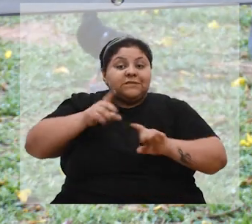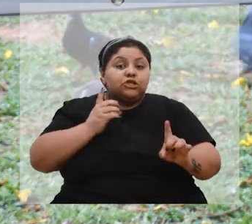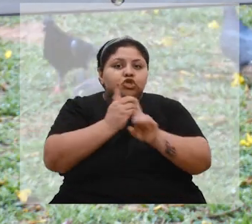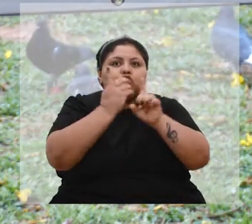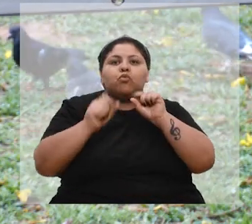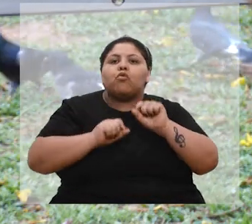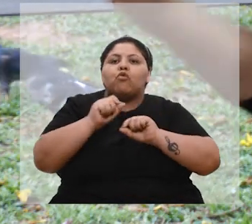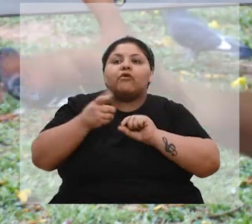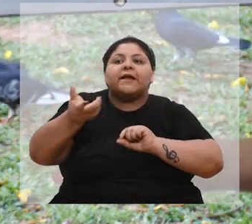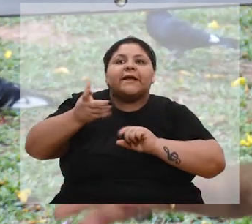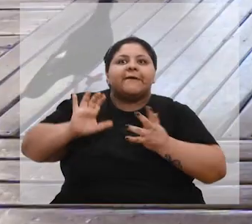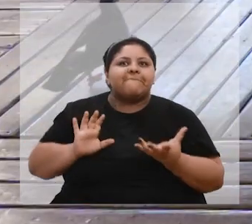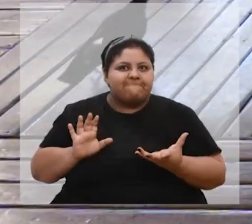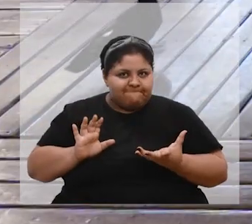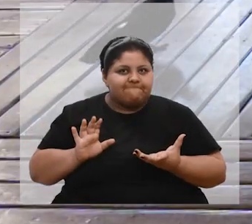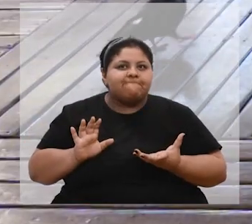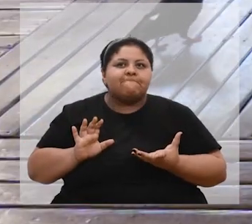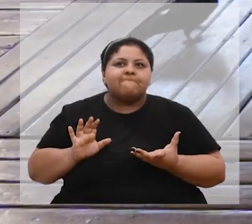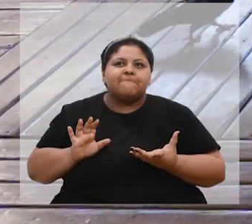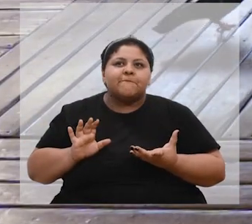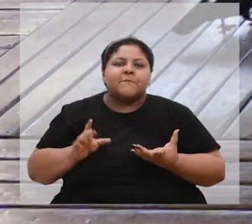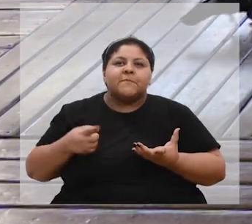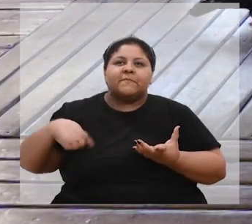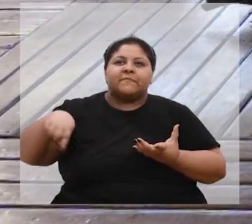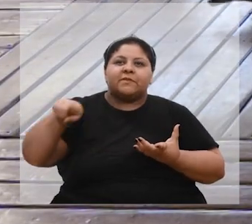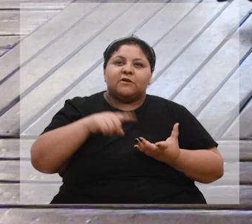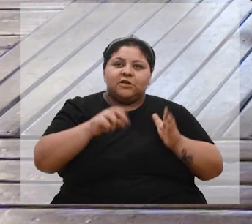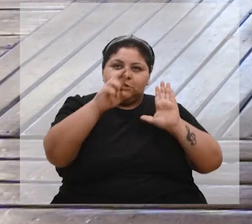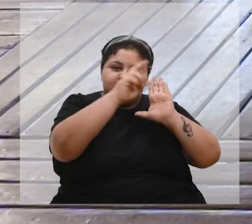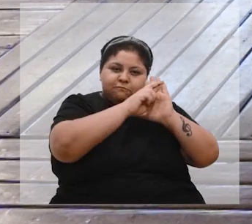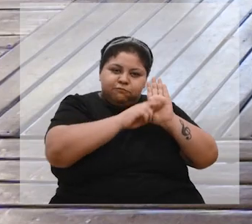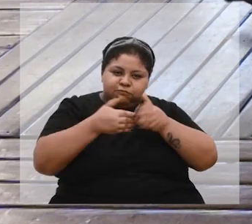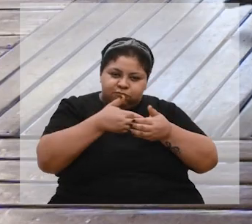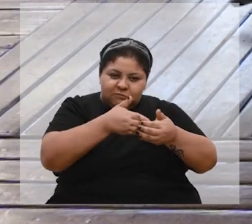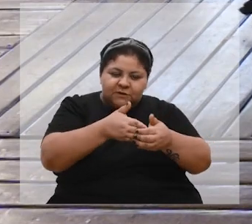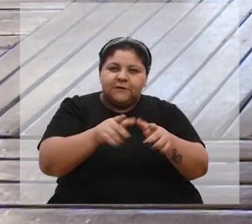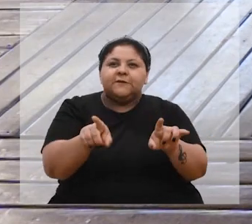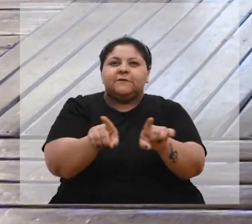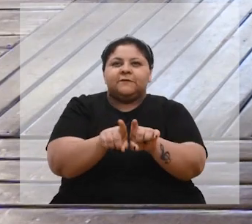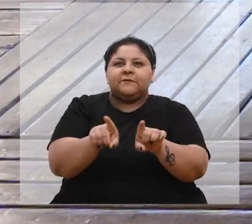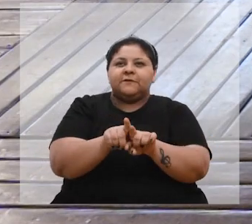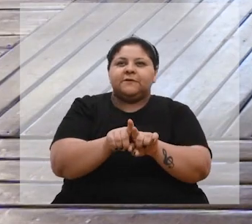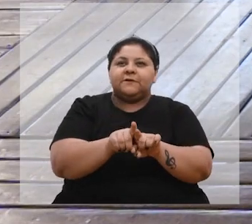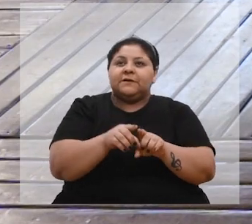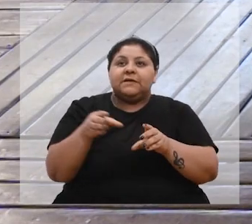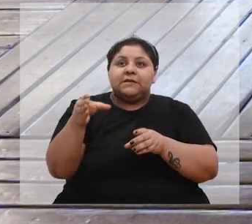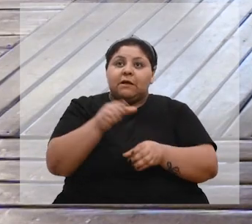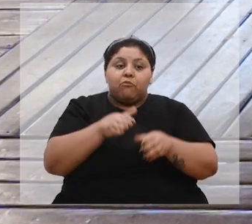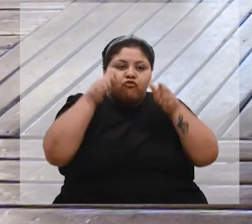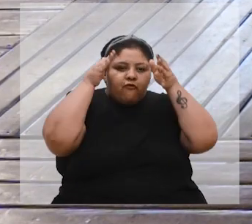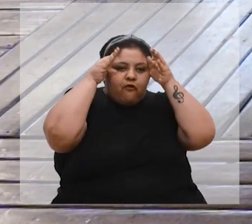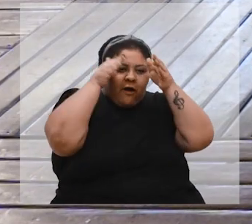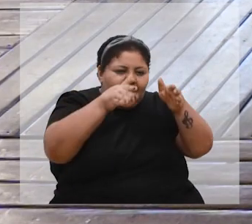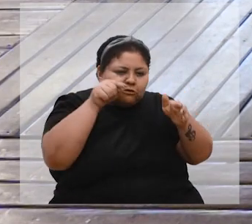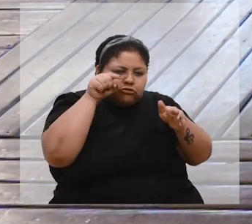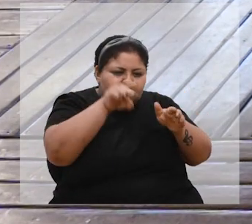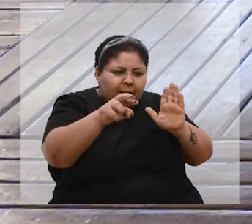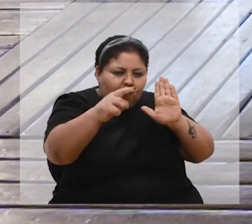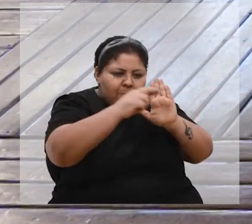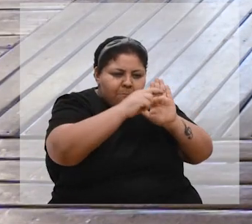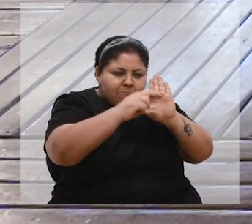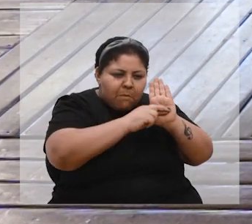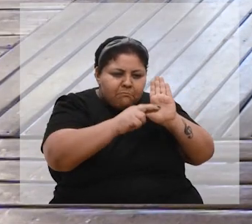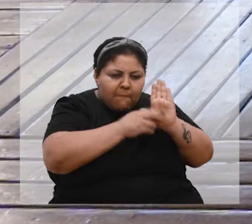gente precisa descobrir o que a gente quer. E aí, como a gente adora uma regra, A gente tá Te muito adora. É uma forma paranoico